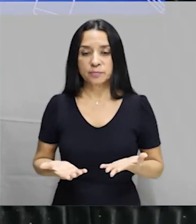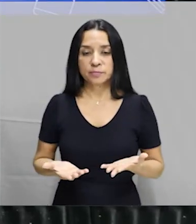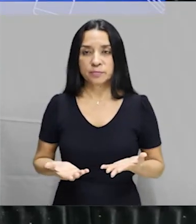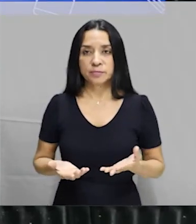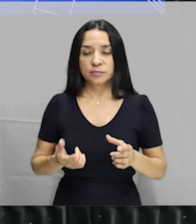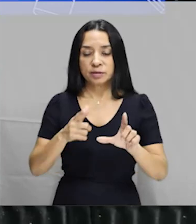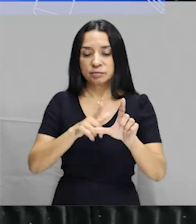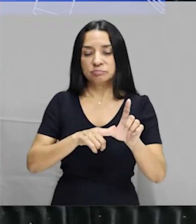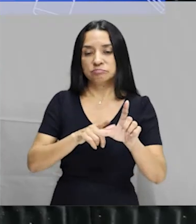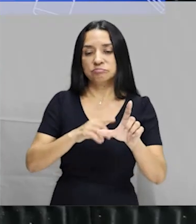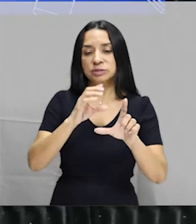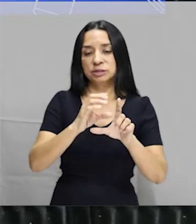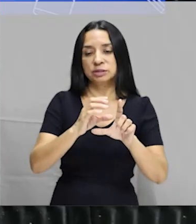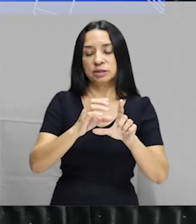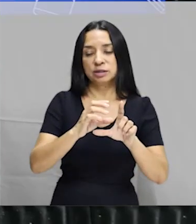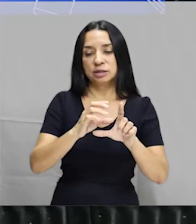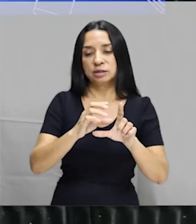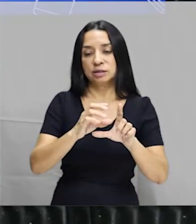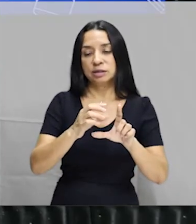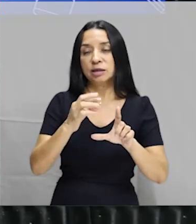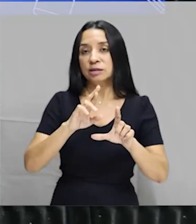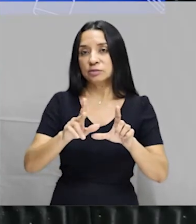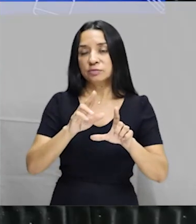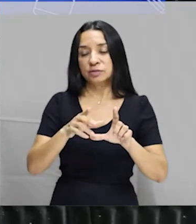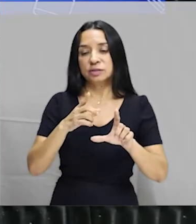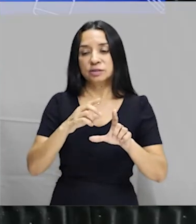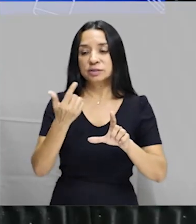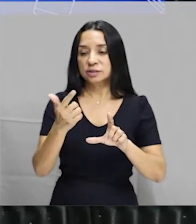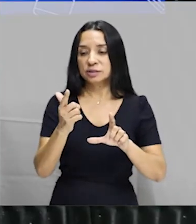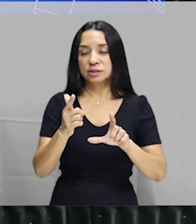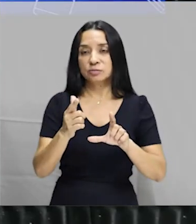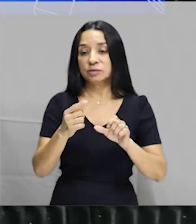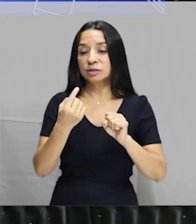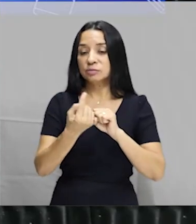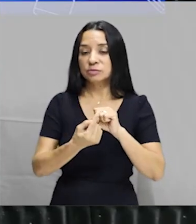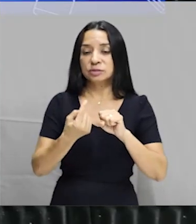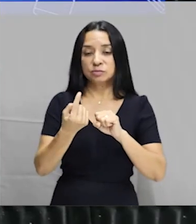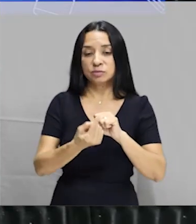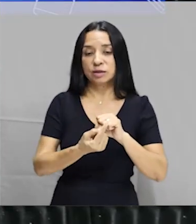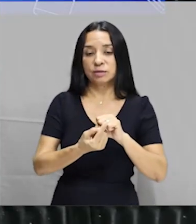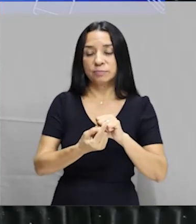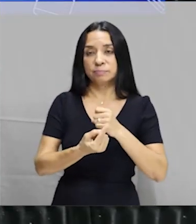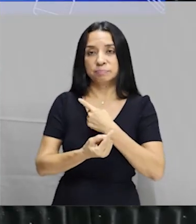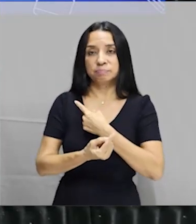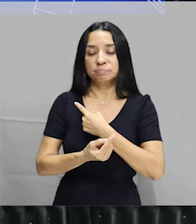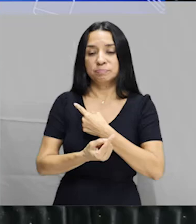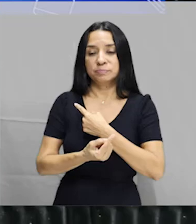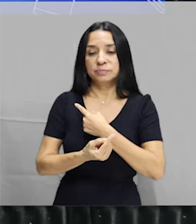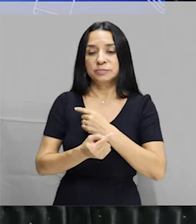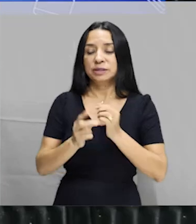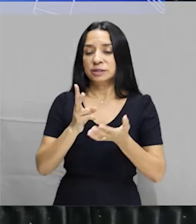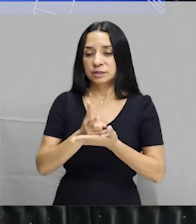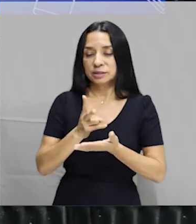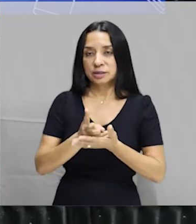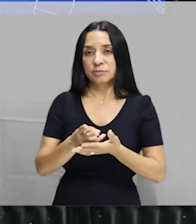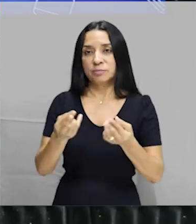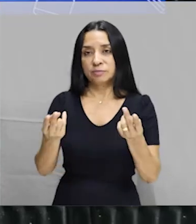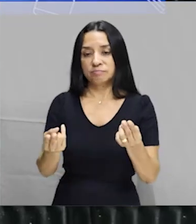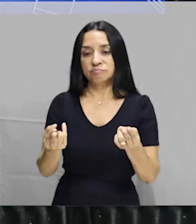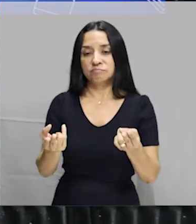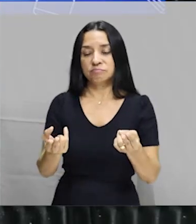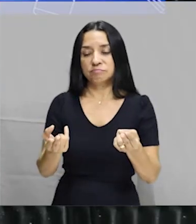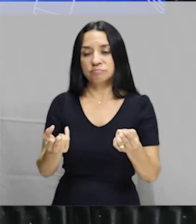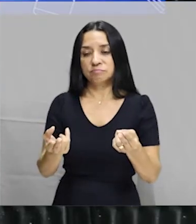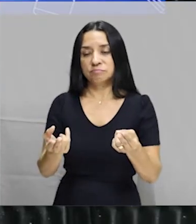única diferença é que eu não tenho no singular buenas tardes. Sempre é dessa forma, tá certo?